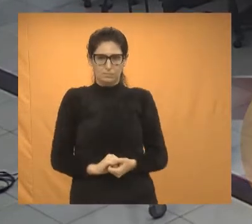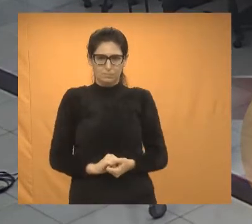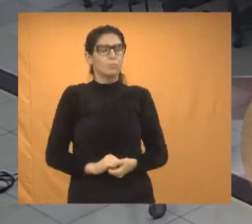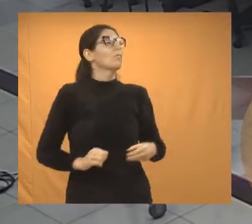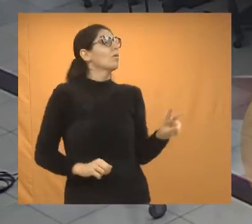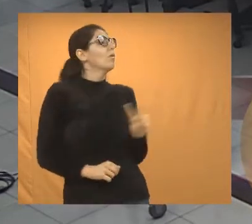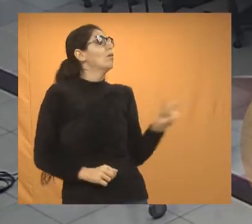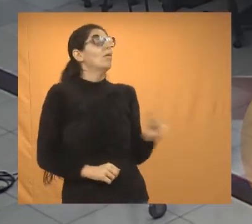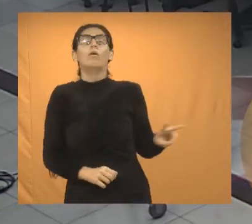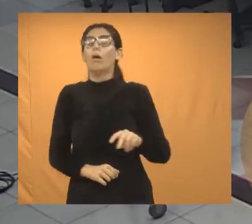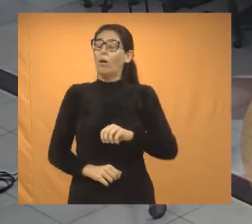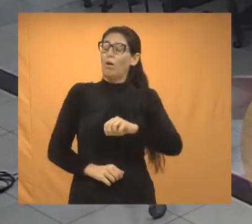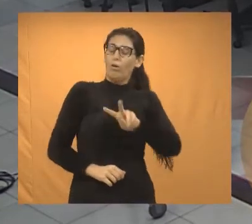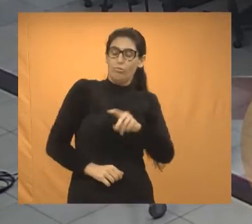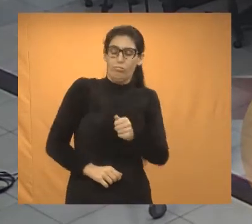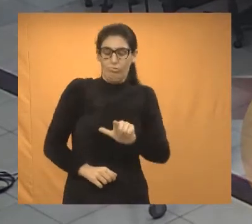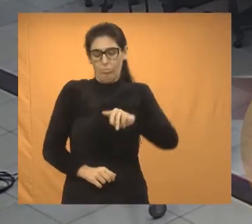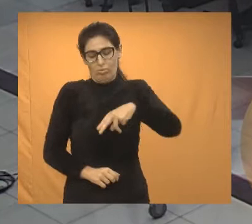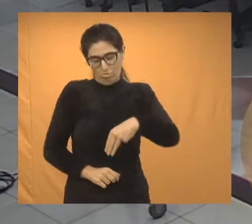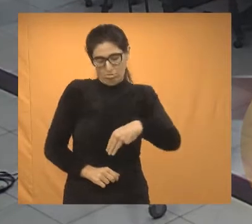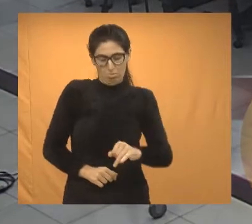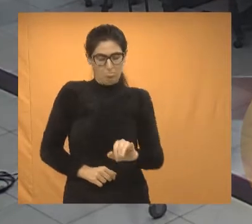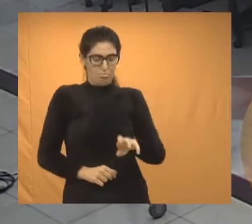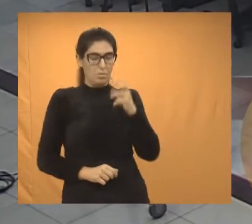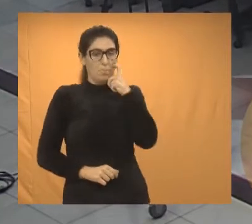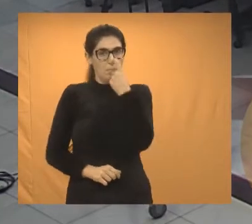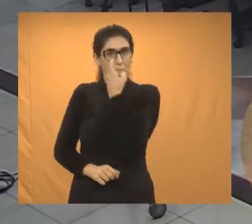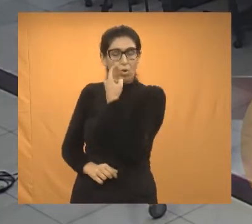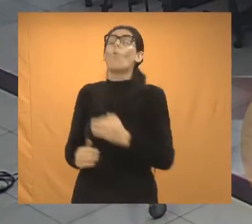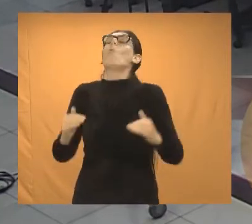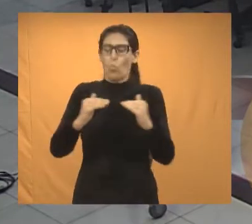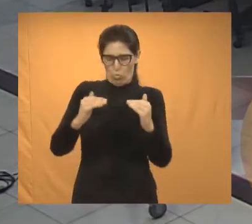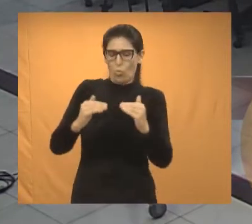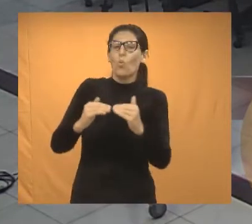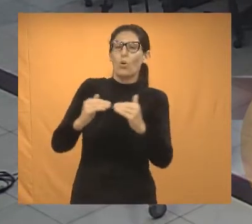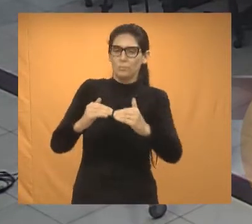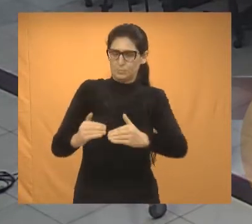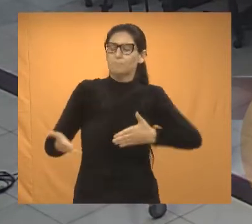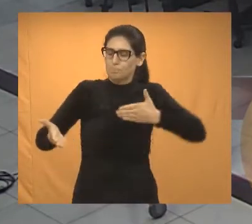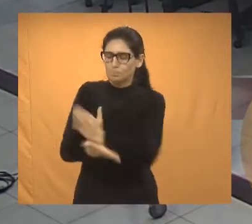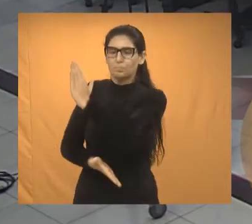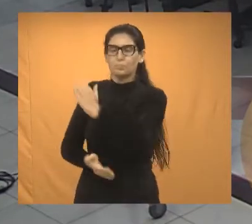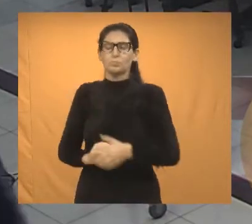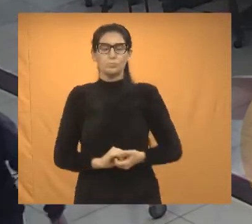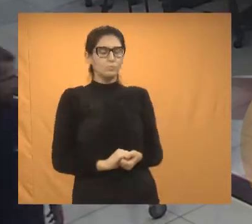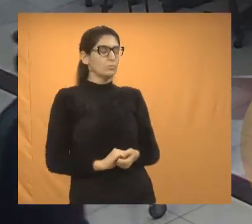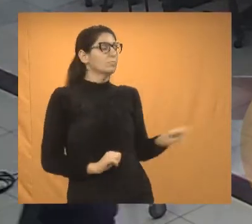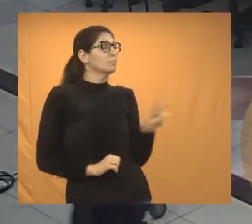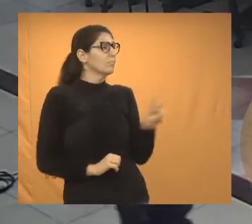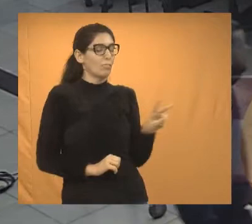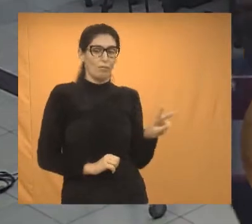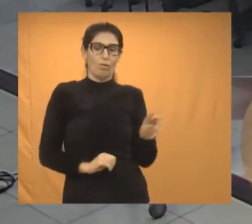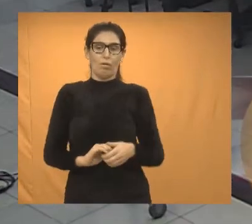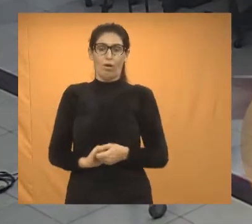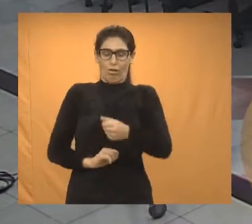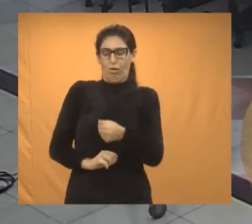Como vota o vereador Valmir do Parque Meia Lua? Meu voto é favorável. Como vota o